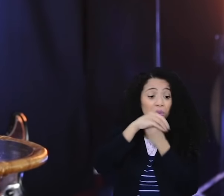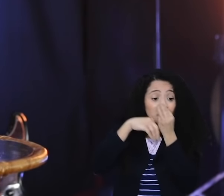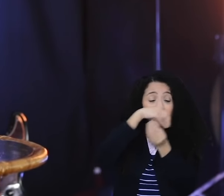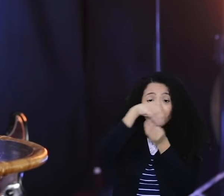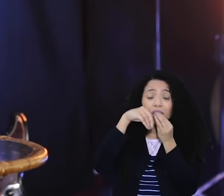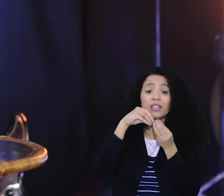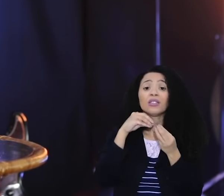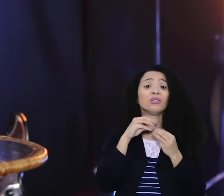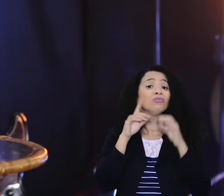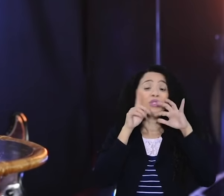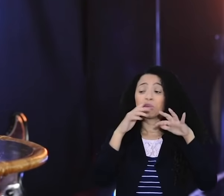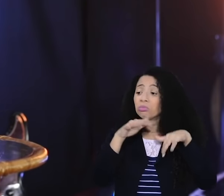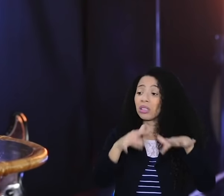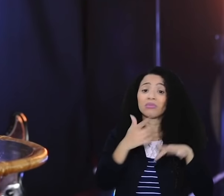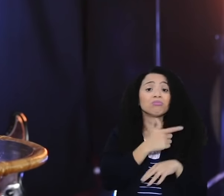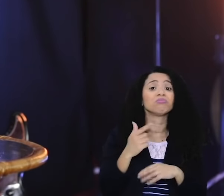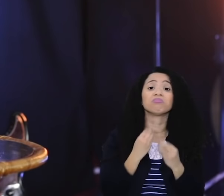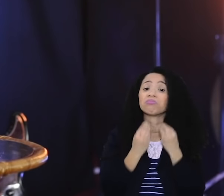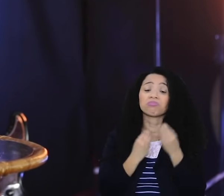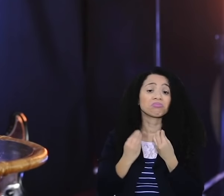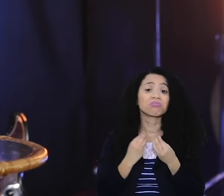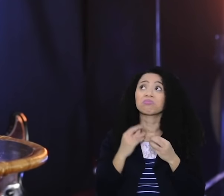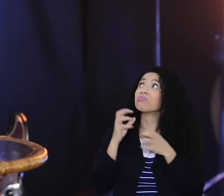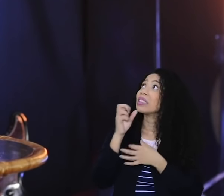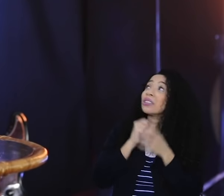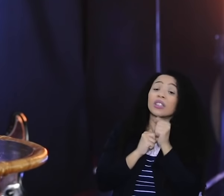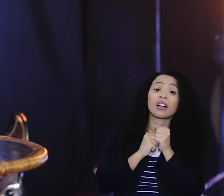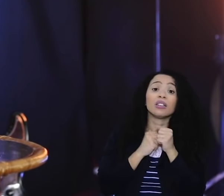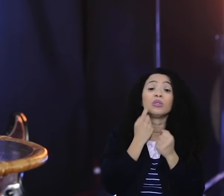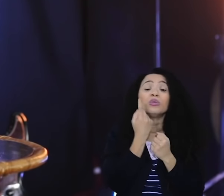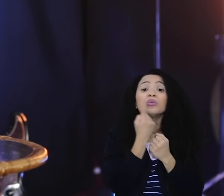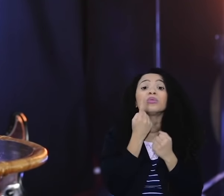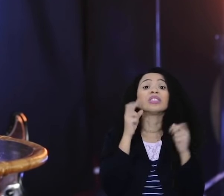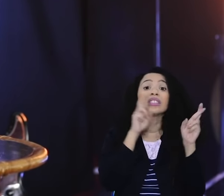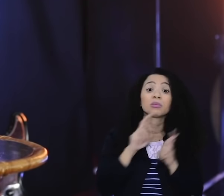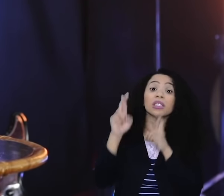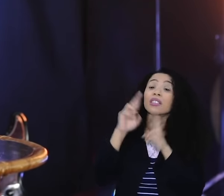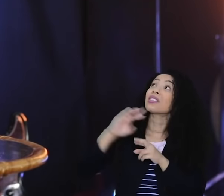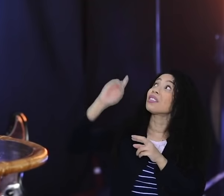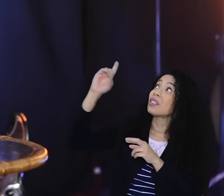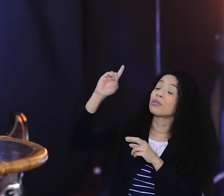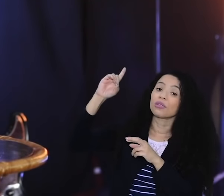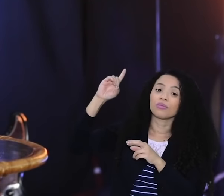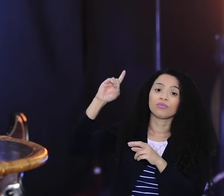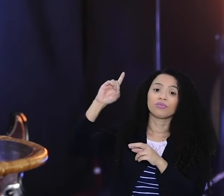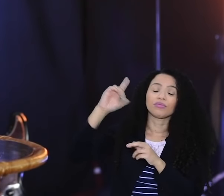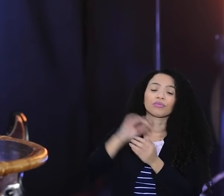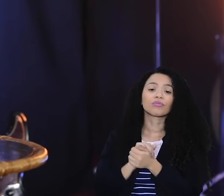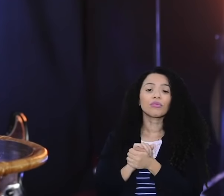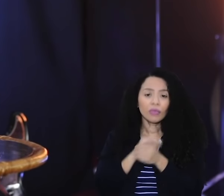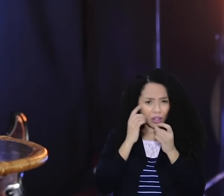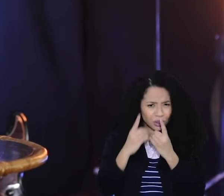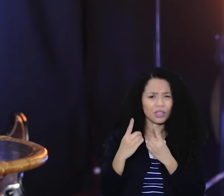você está desamparado, você não tem onde se agarrar, onde se segurar. A sua única esperança é o Deus do céu. E no